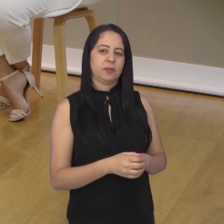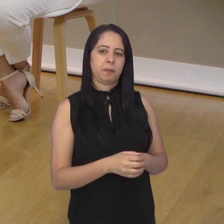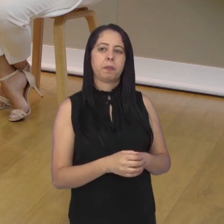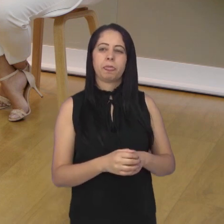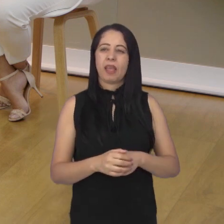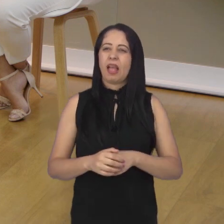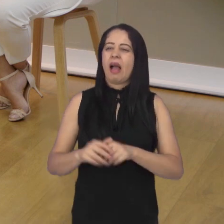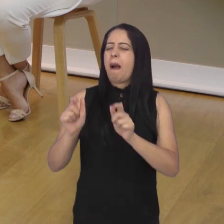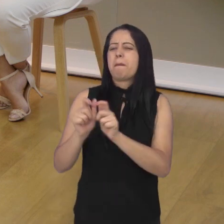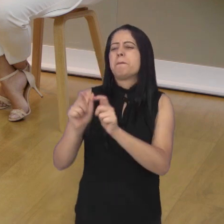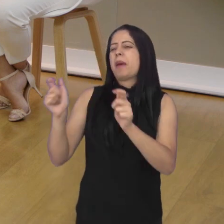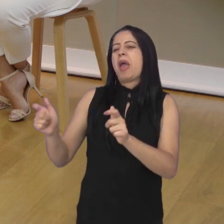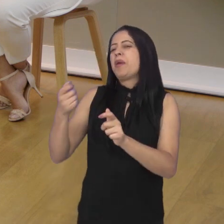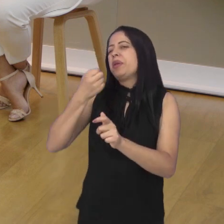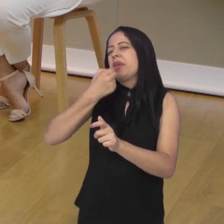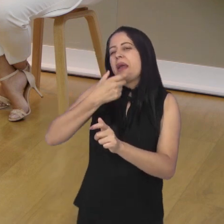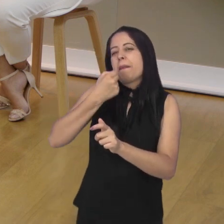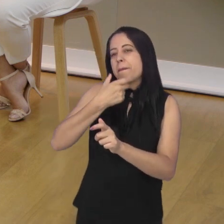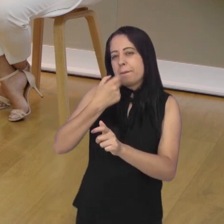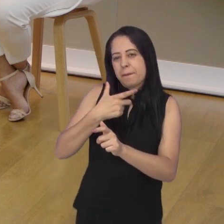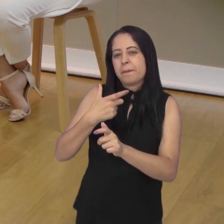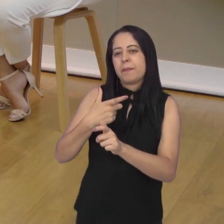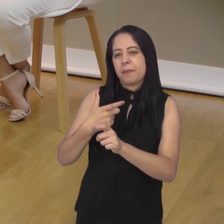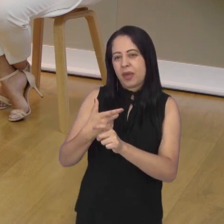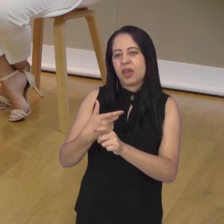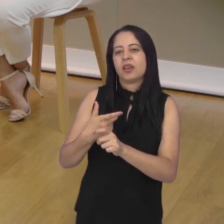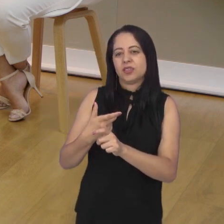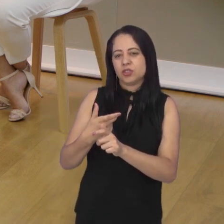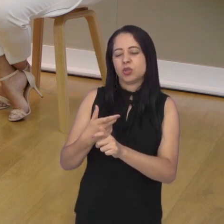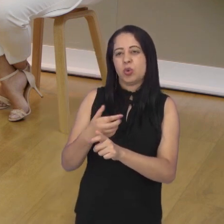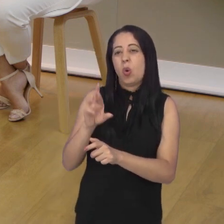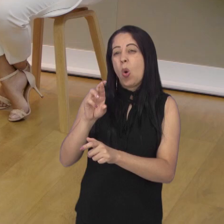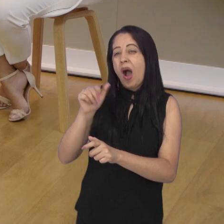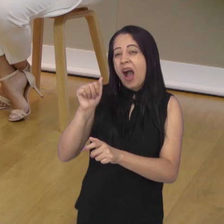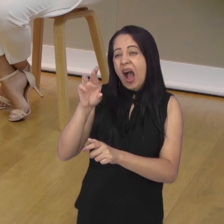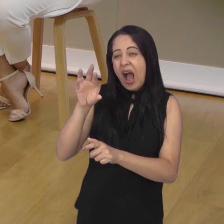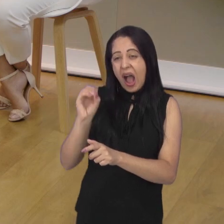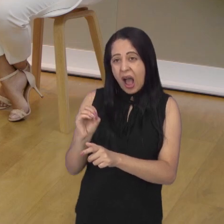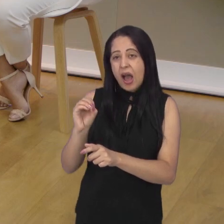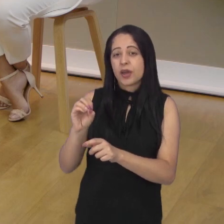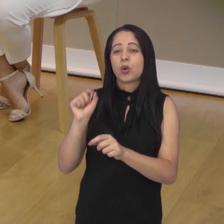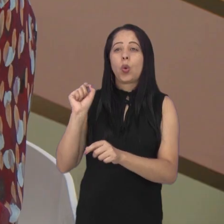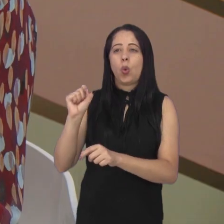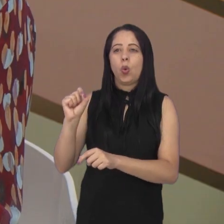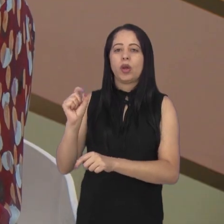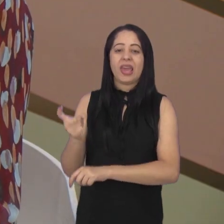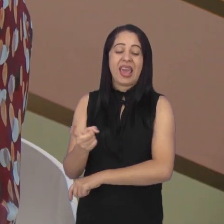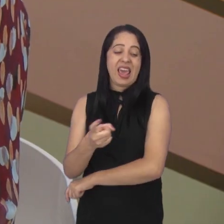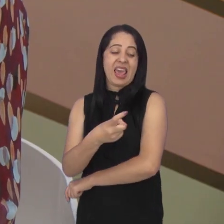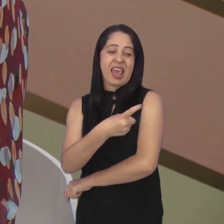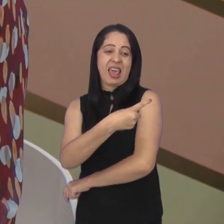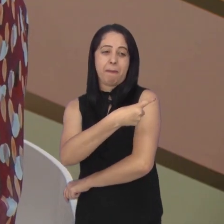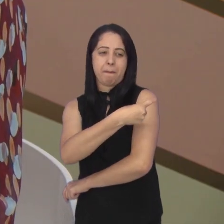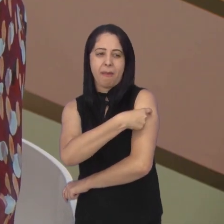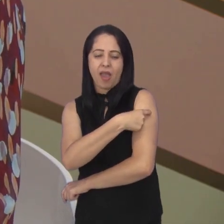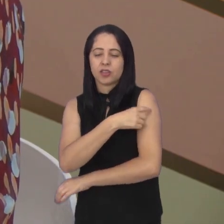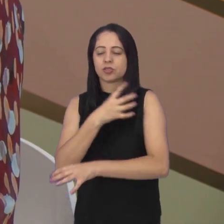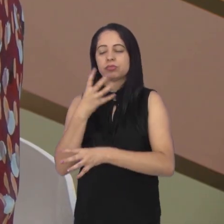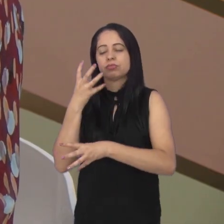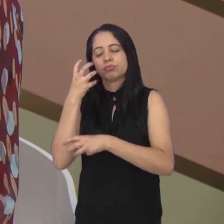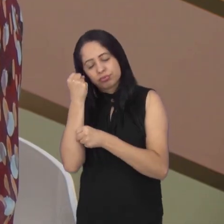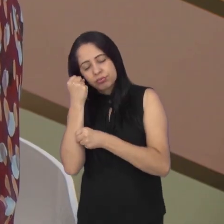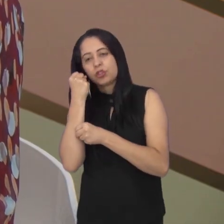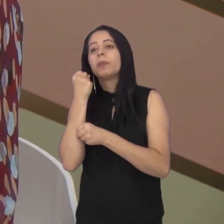alergia assim, a medicamento hoje, os anti-inflamatórios são os Sim. mais comuns, mas assim, raro. É raro. A gente tem os anestésicos, tem mais